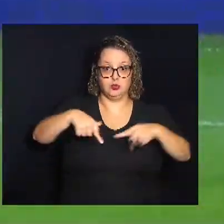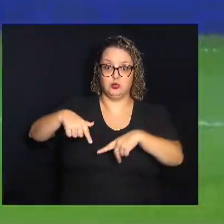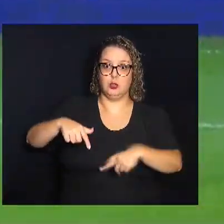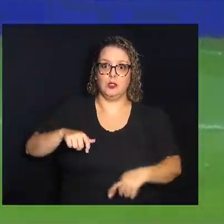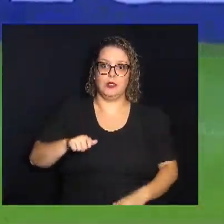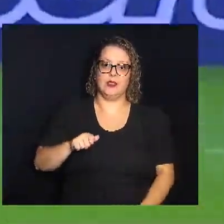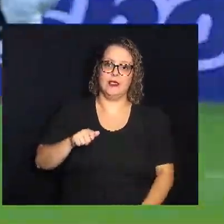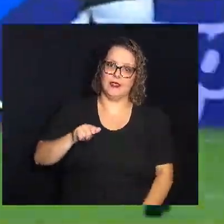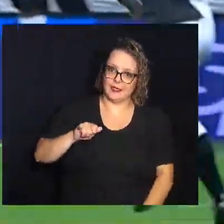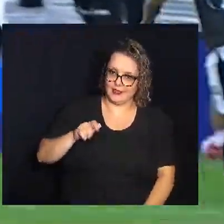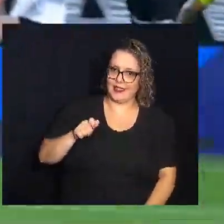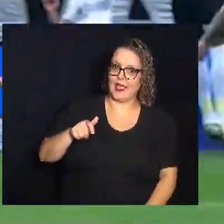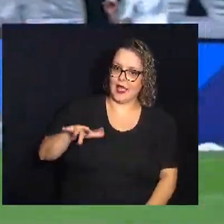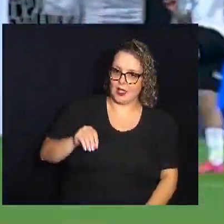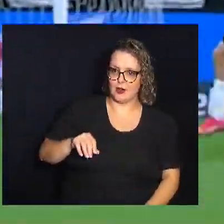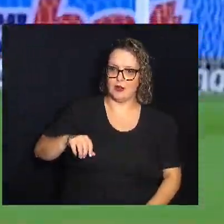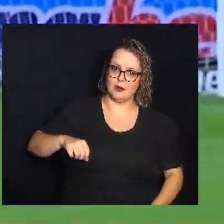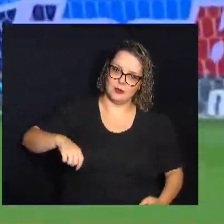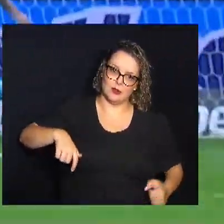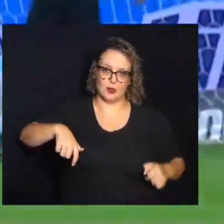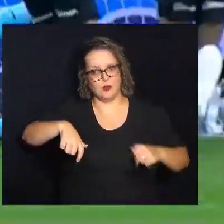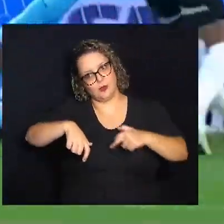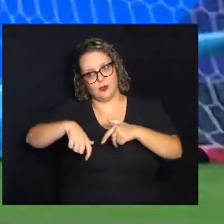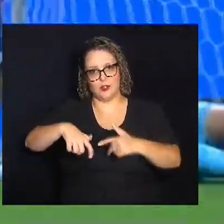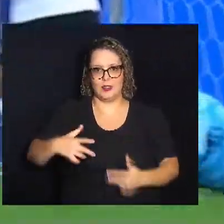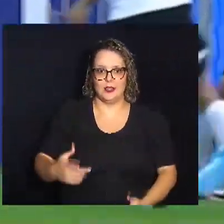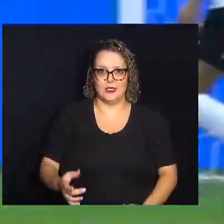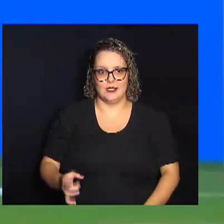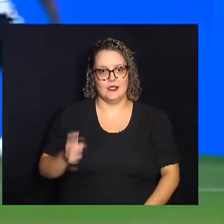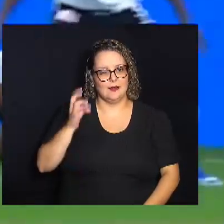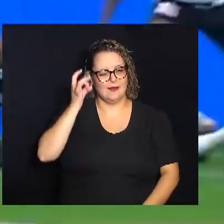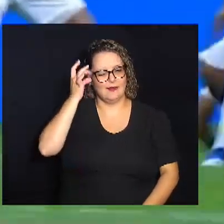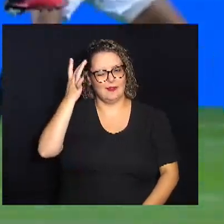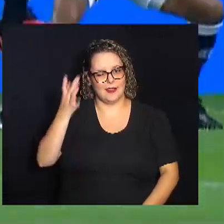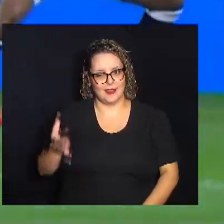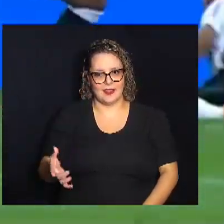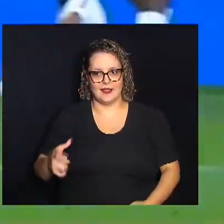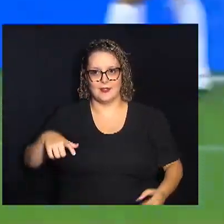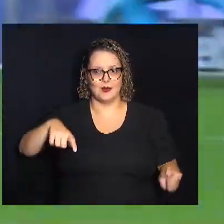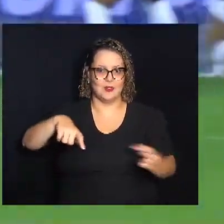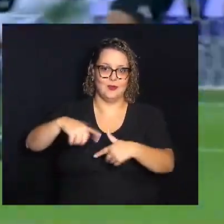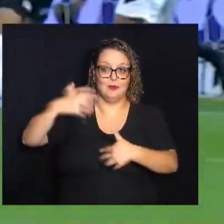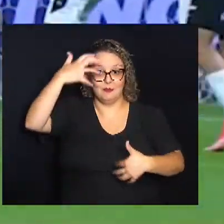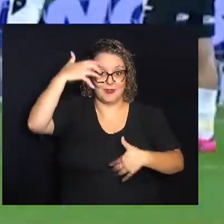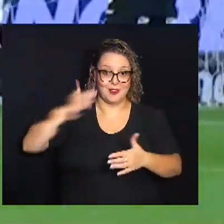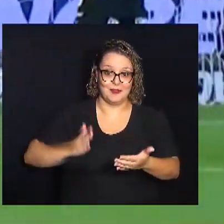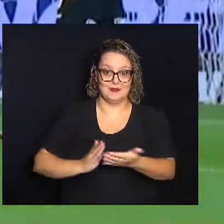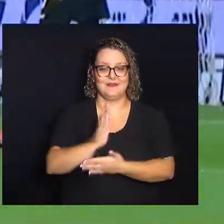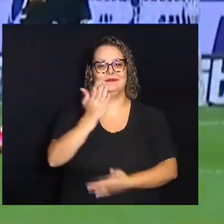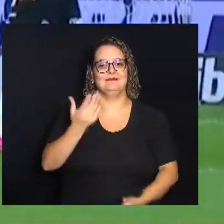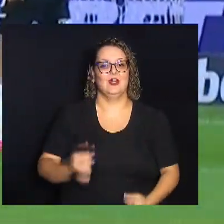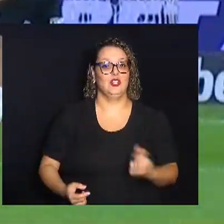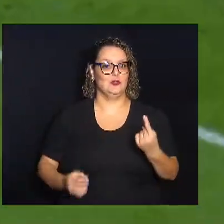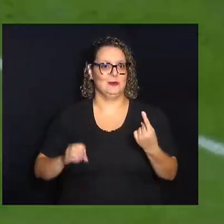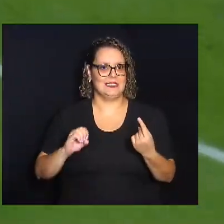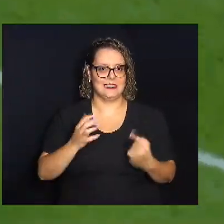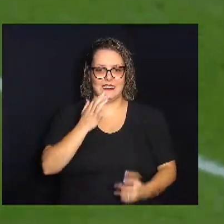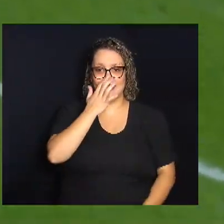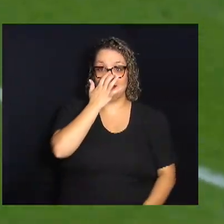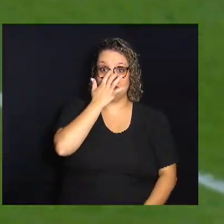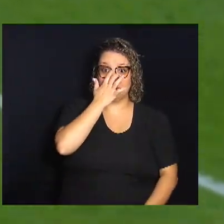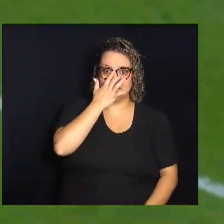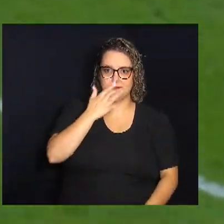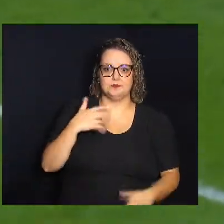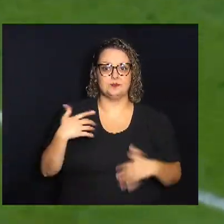Dias, esperto de cabeça, mandou para o fundo das redes, Macaca na frente, 1-0.